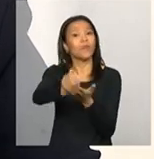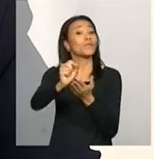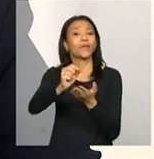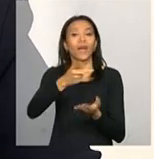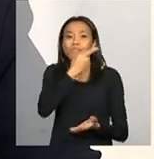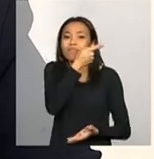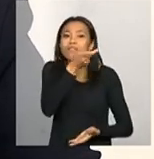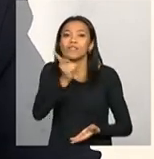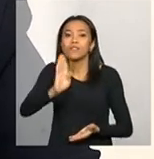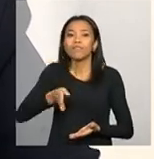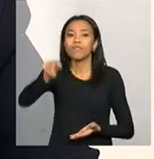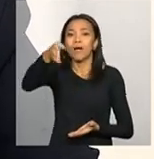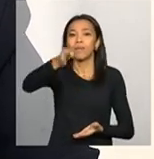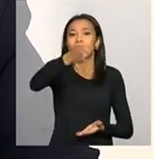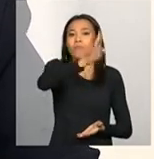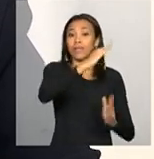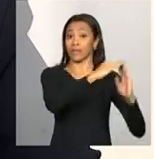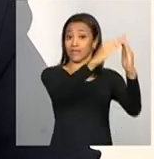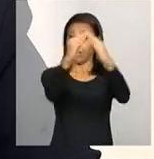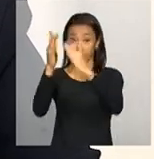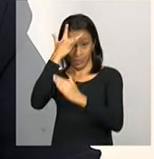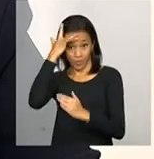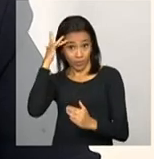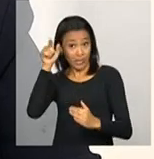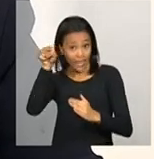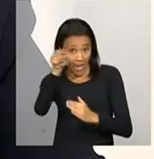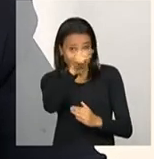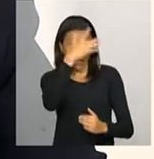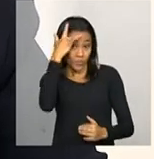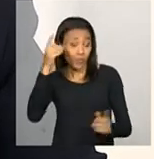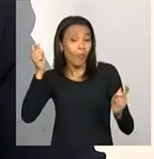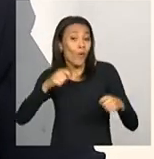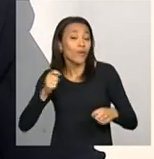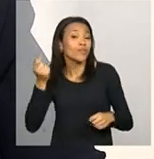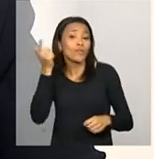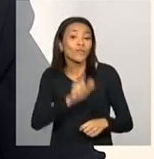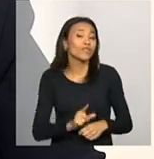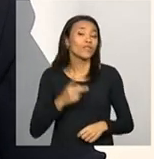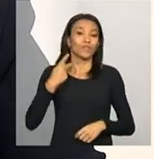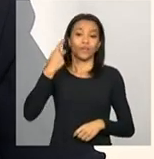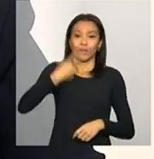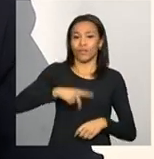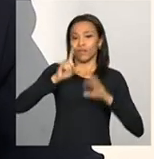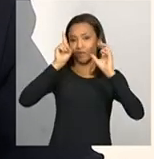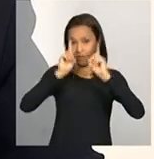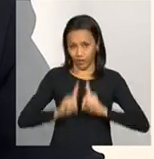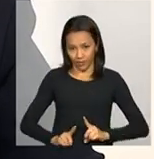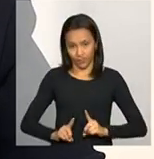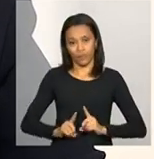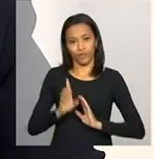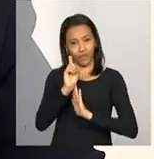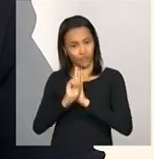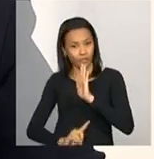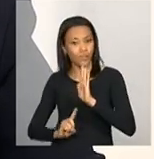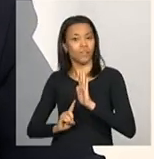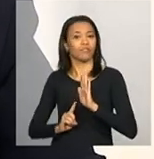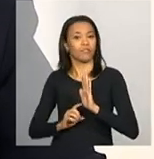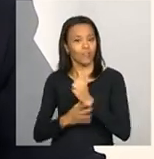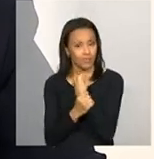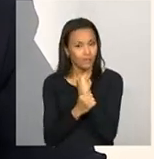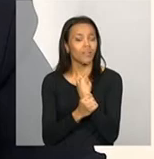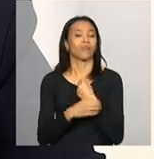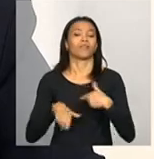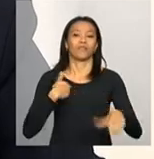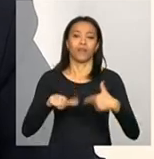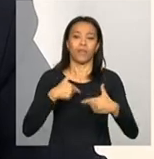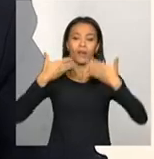visitas domiciliárias para que essas pessoas possam ter o seu direito ao trabalho garantido, ampliar